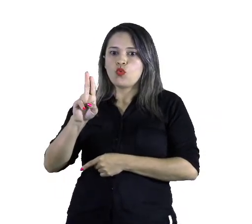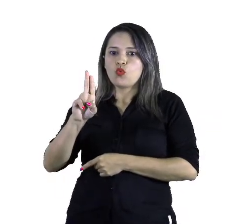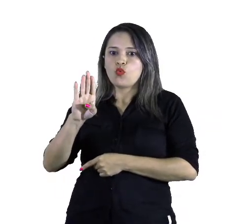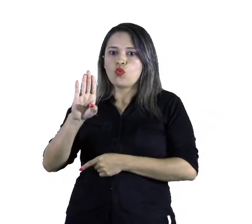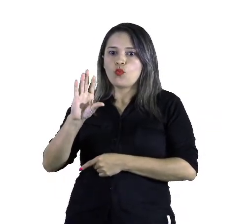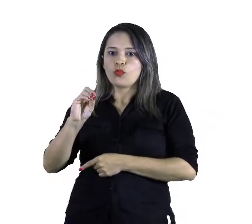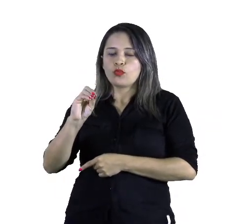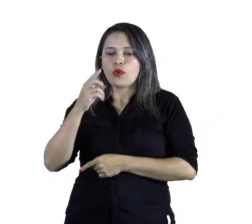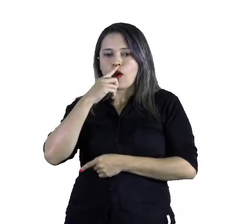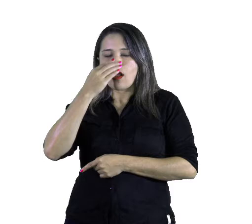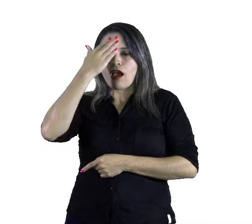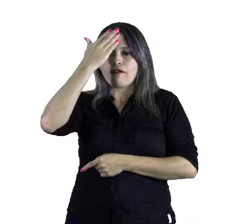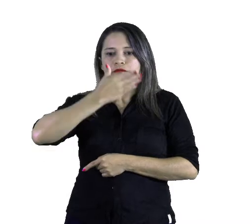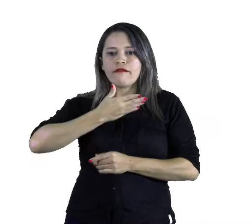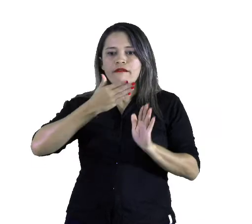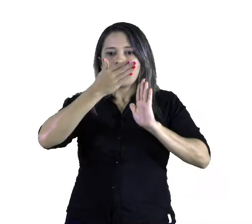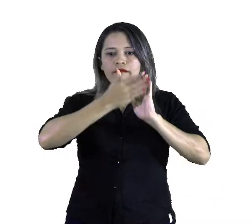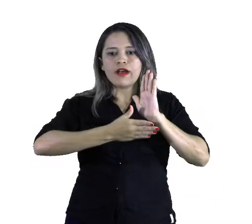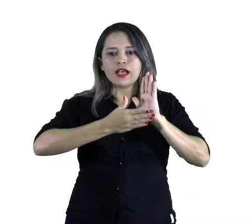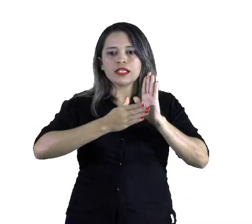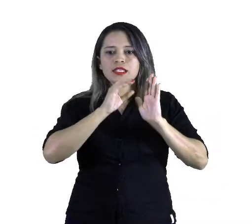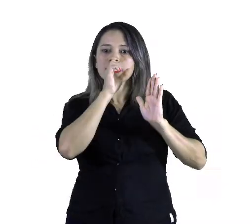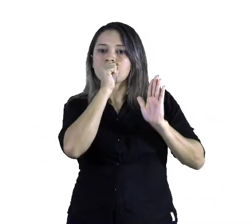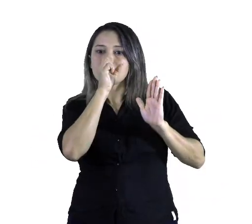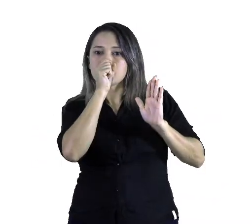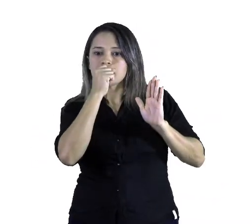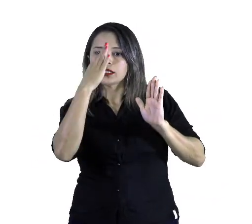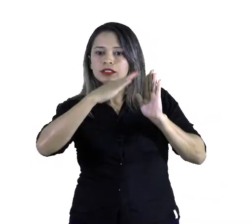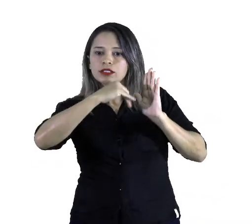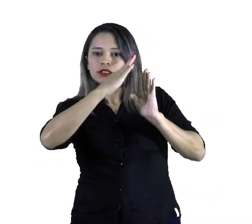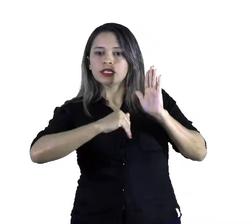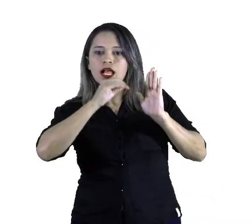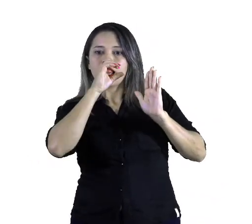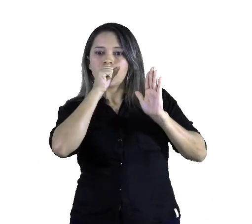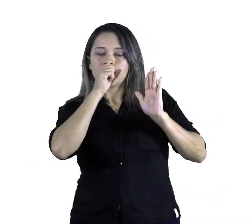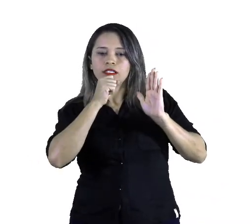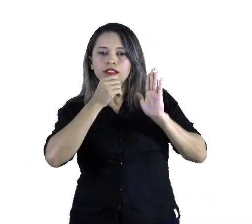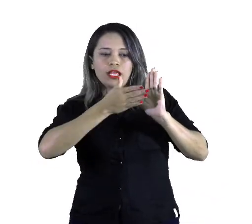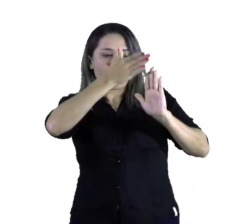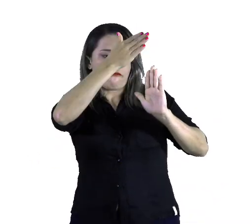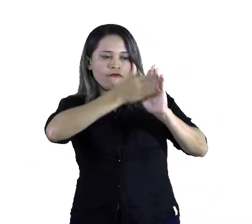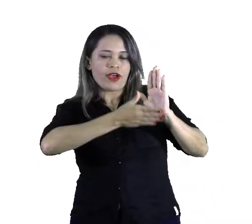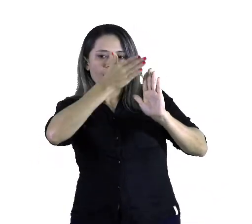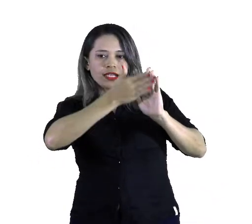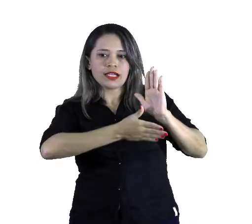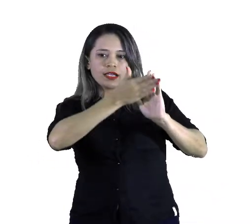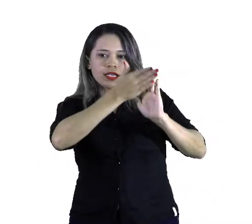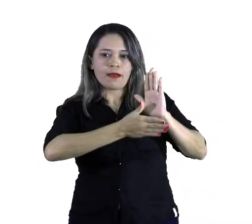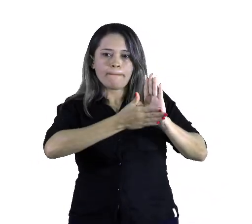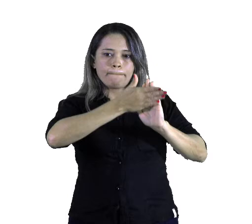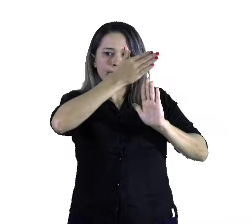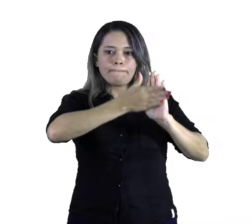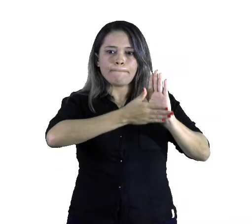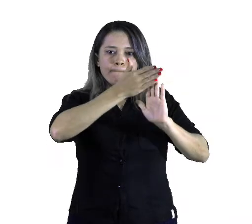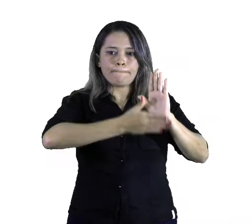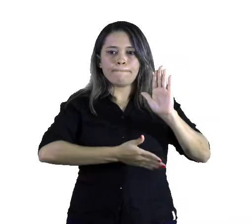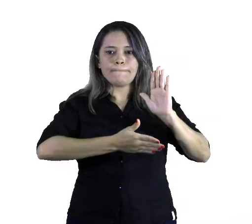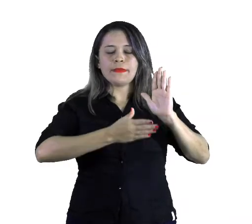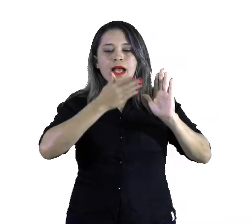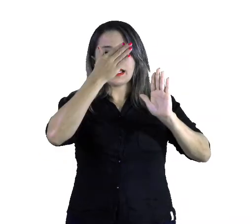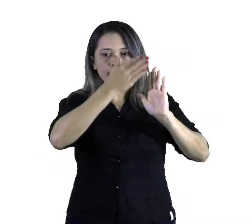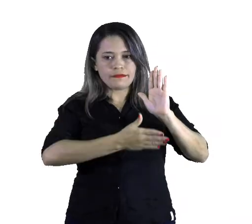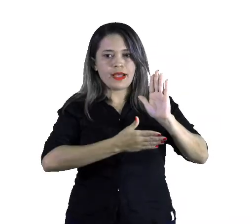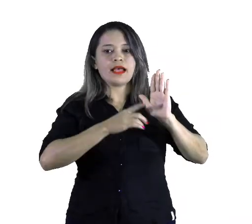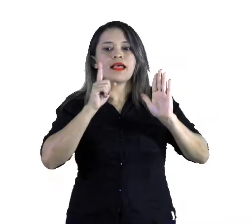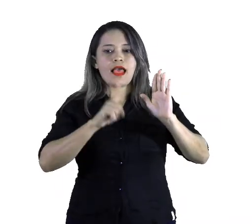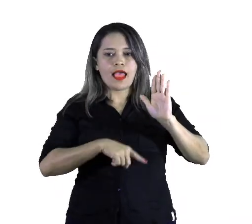face, está pintada de laranja, né? Então, a face, o que eu disse? Que a face era a paredinha. Então, a face desse